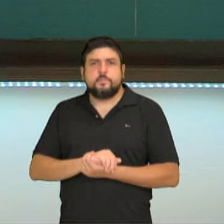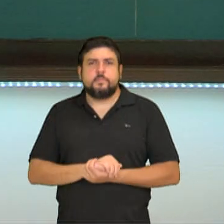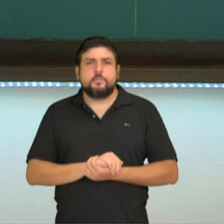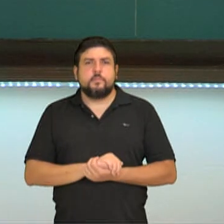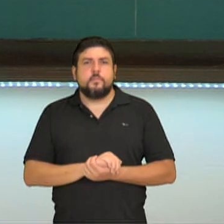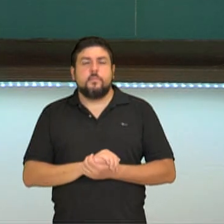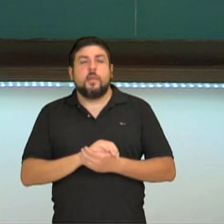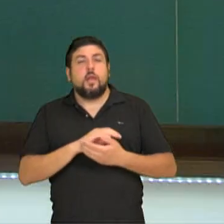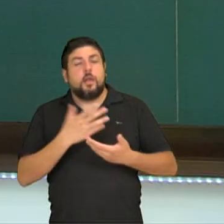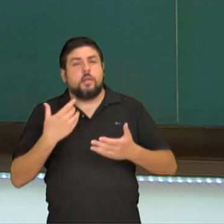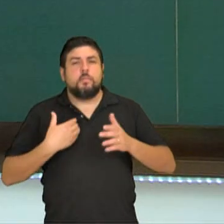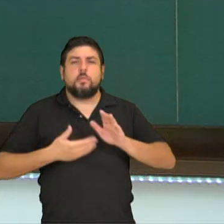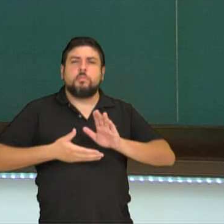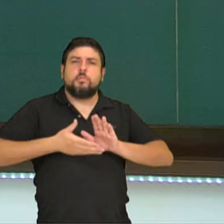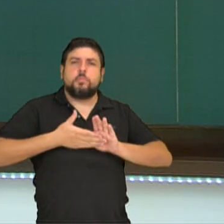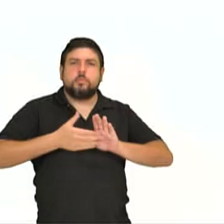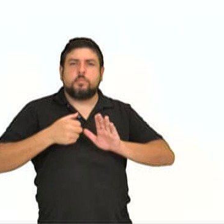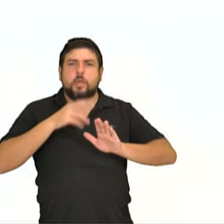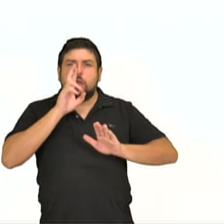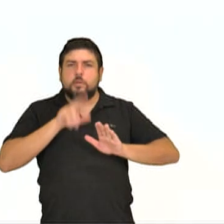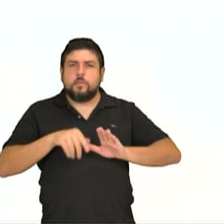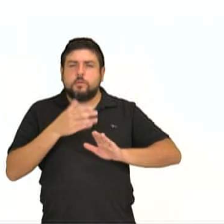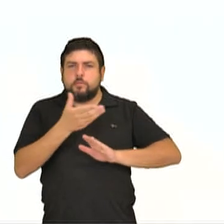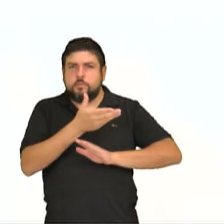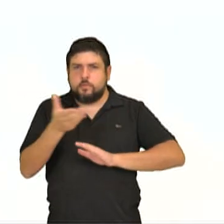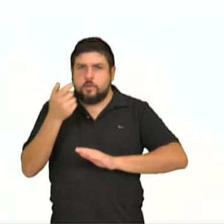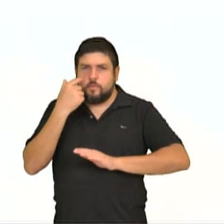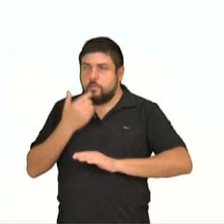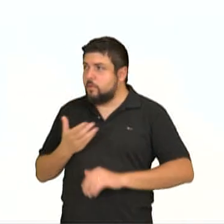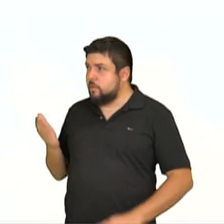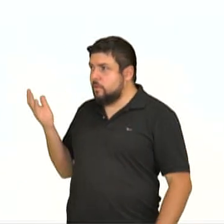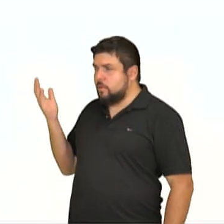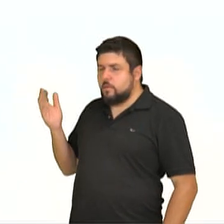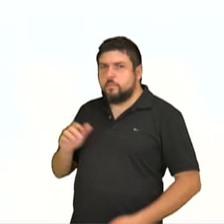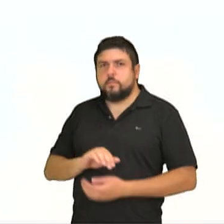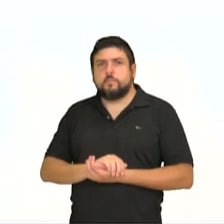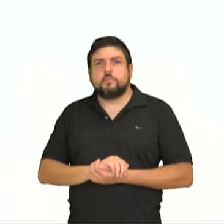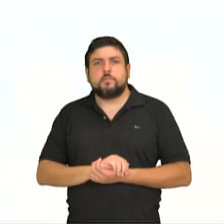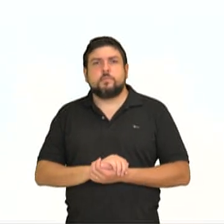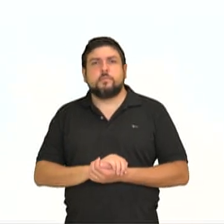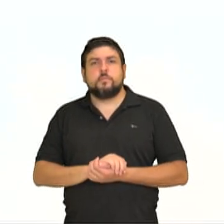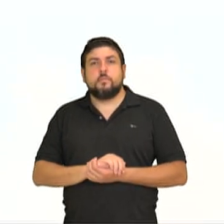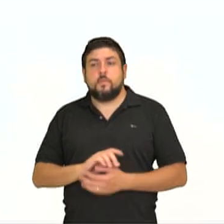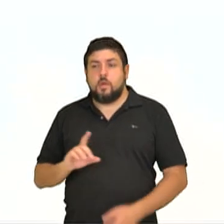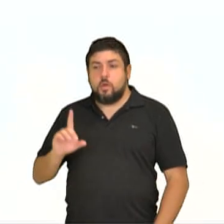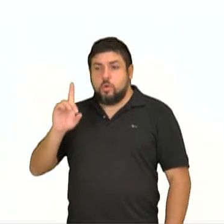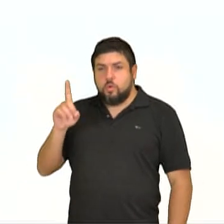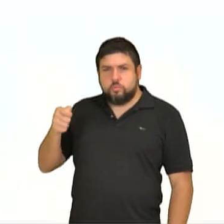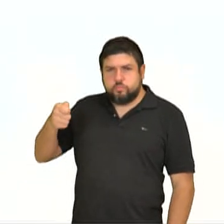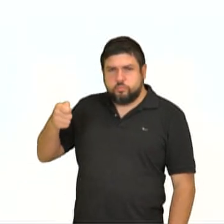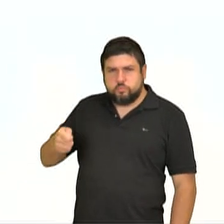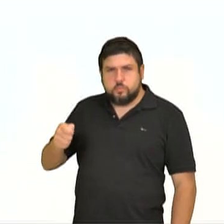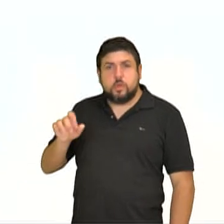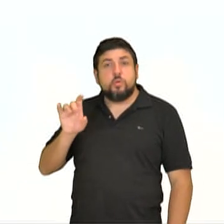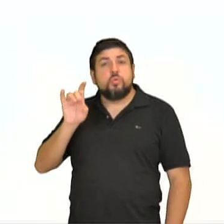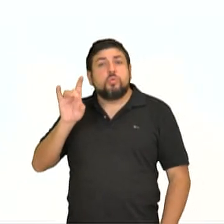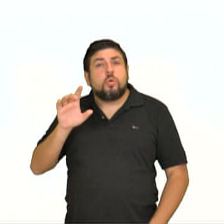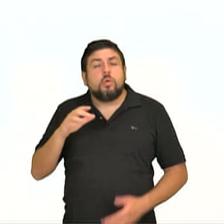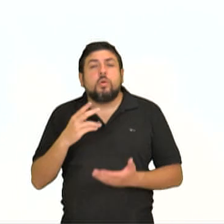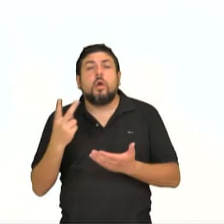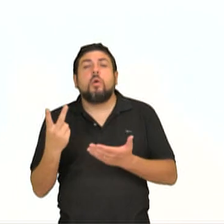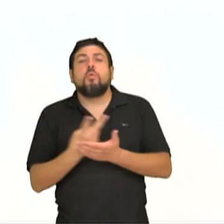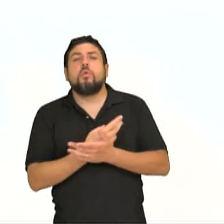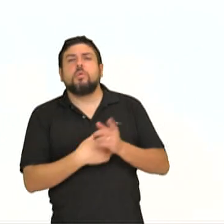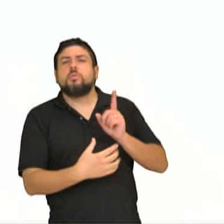Então, o professor trouxe aqui para vocês um esqueminha, né? Eu coloquei o ditador, que ele é em casos extremos apenas, né? A gente